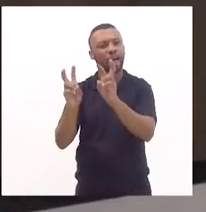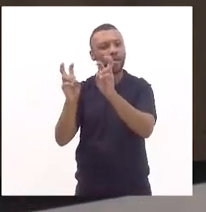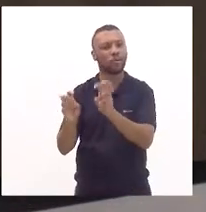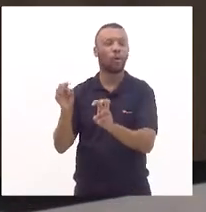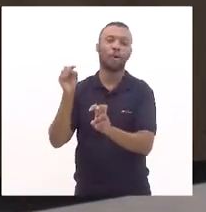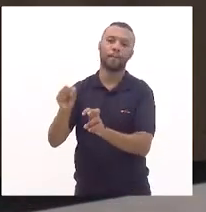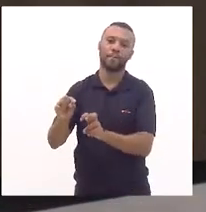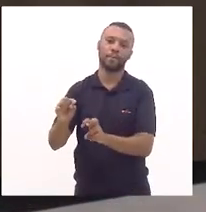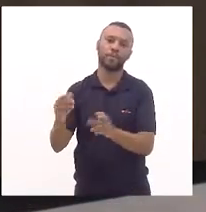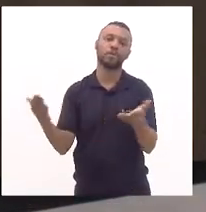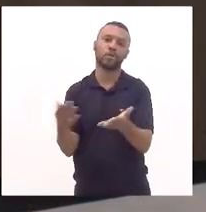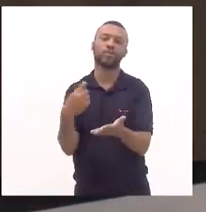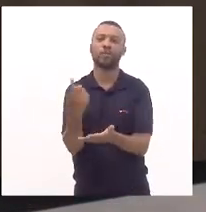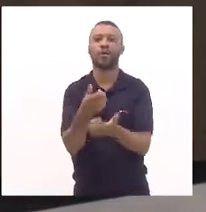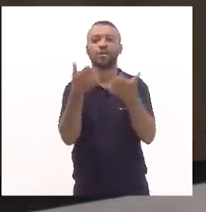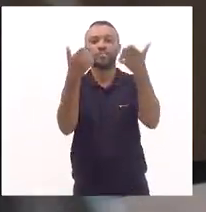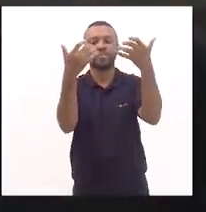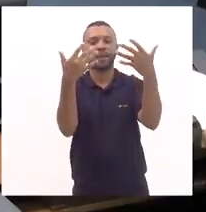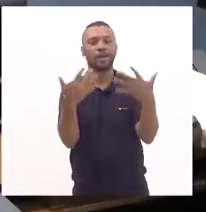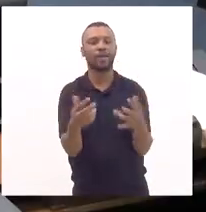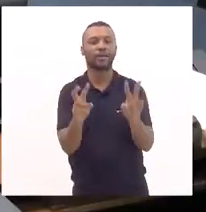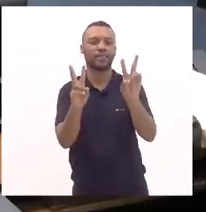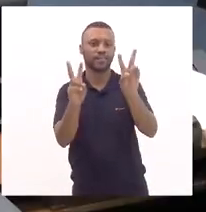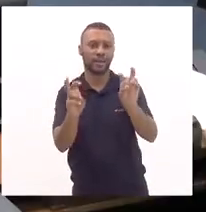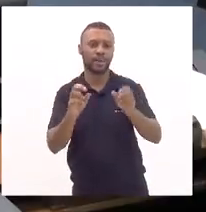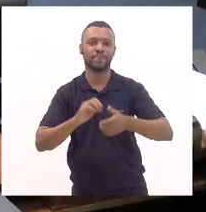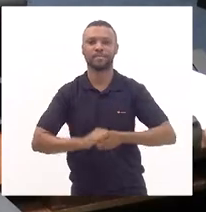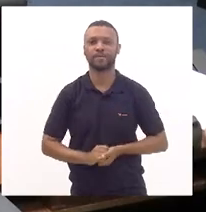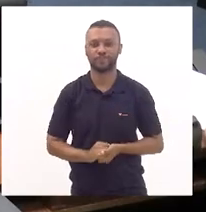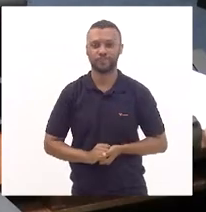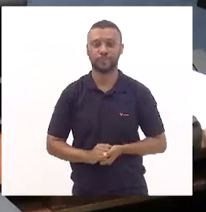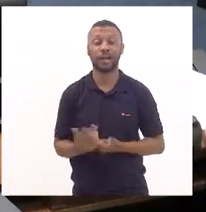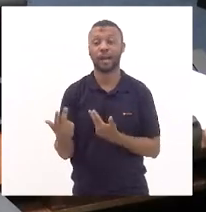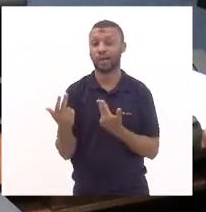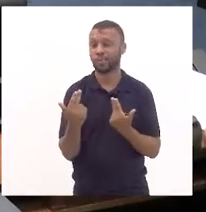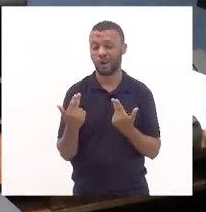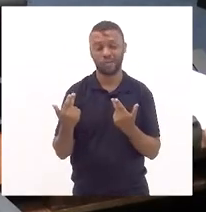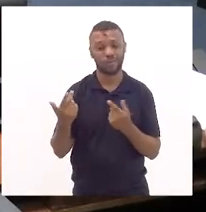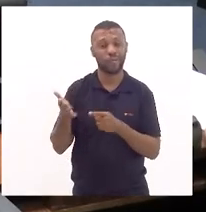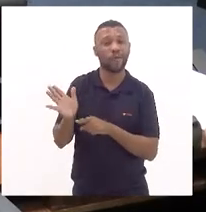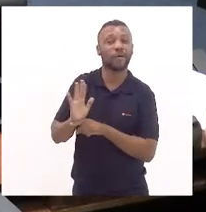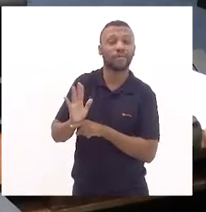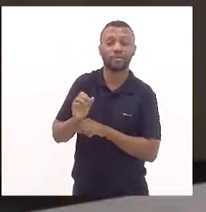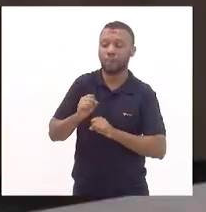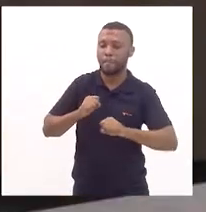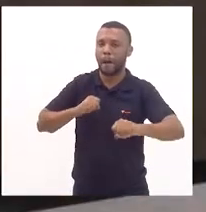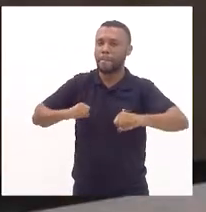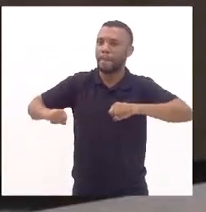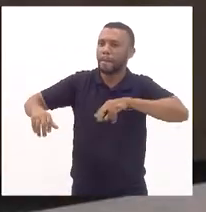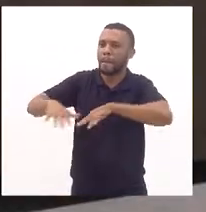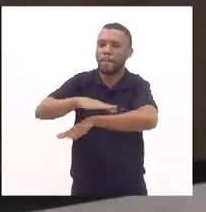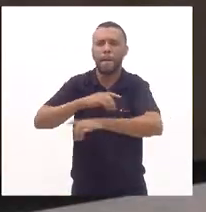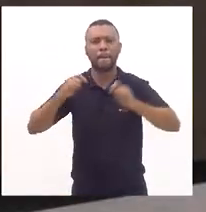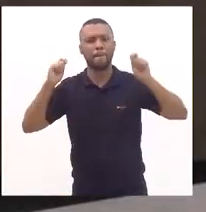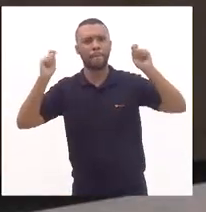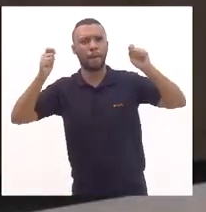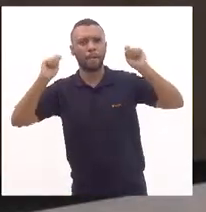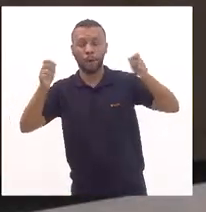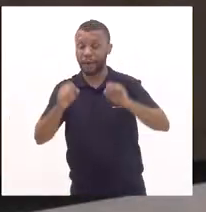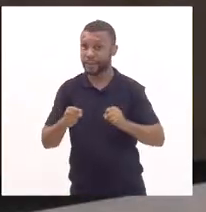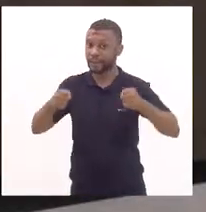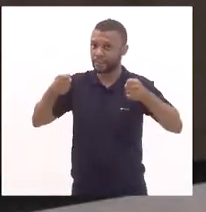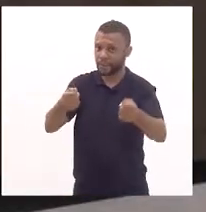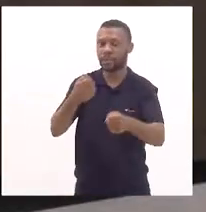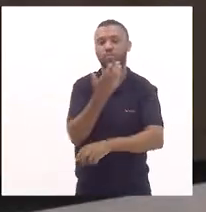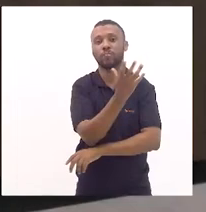que hoje também tratamos aqui. Como mesmo falou o vídeo do movimento, a gente precisa de uma defesa do meio ambiente que